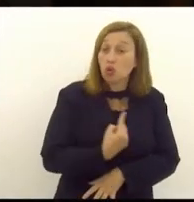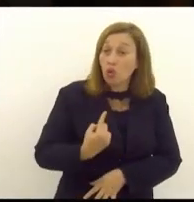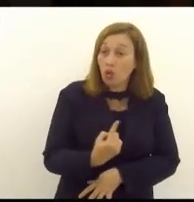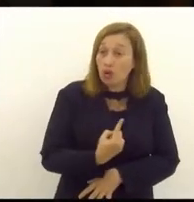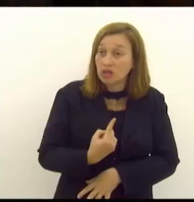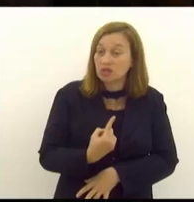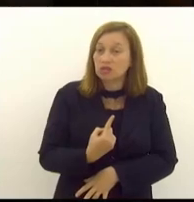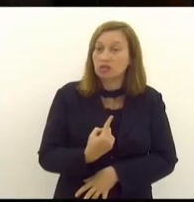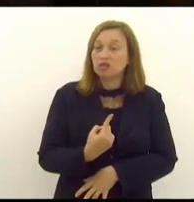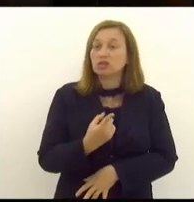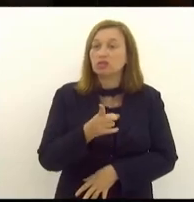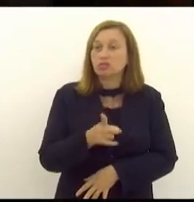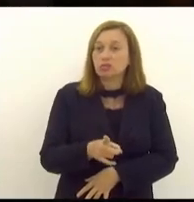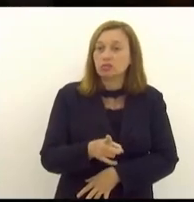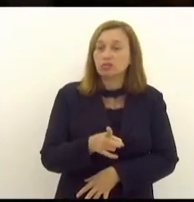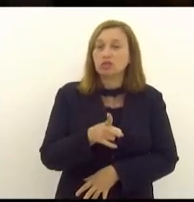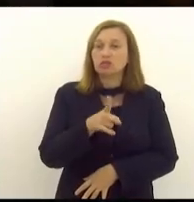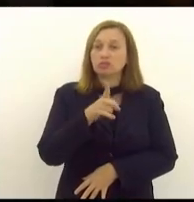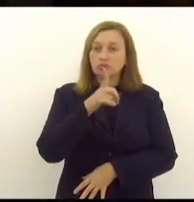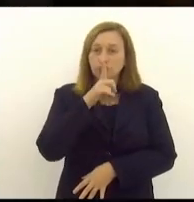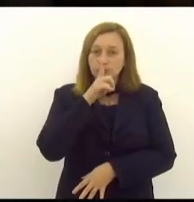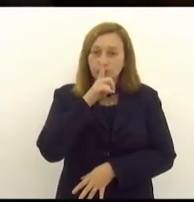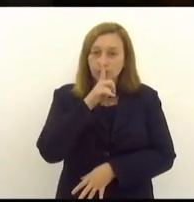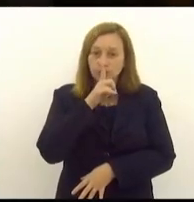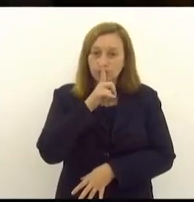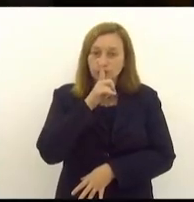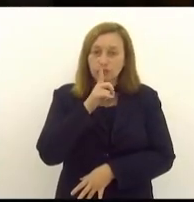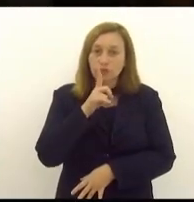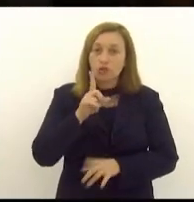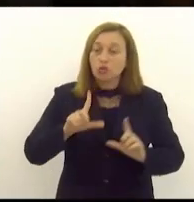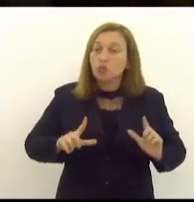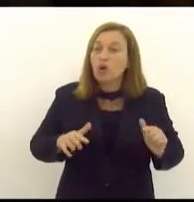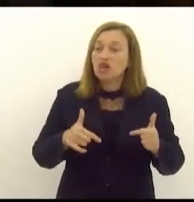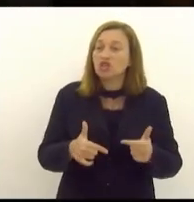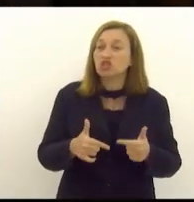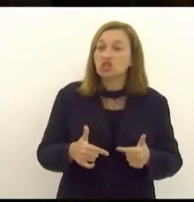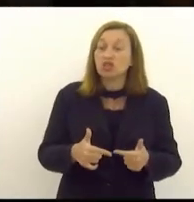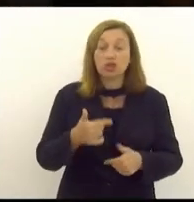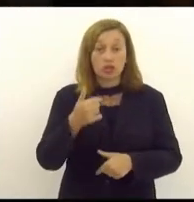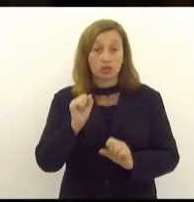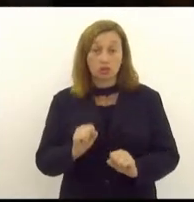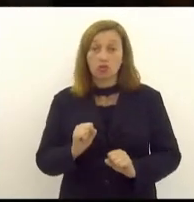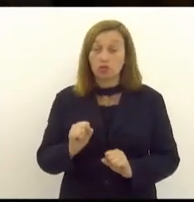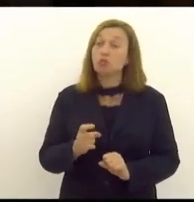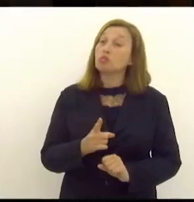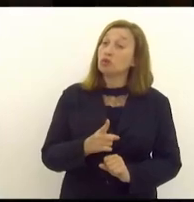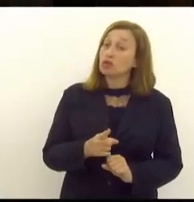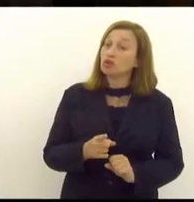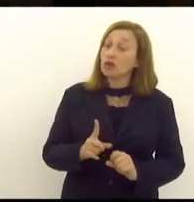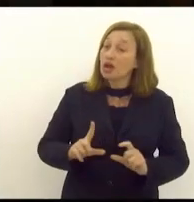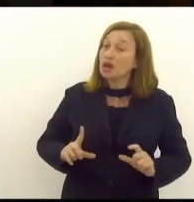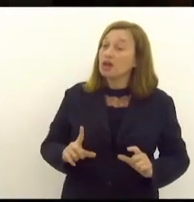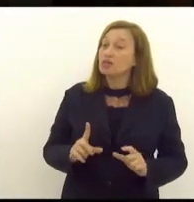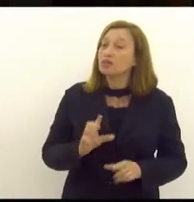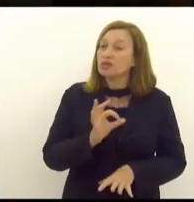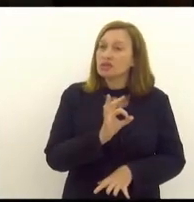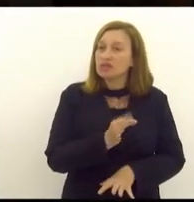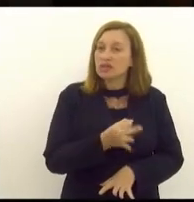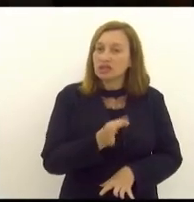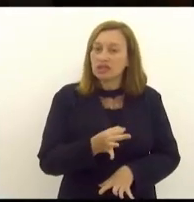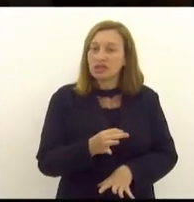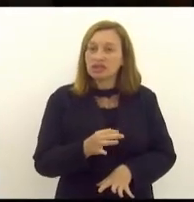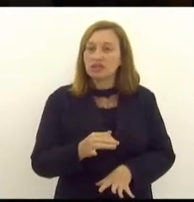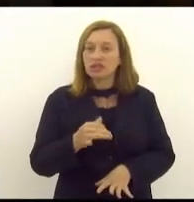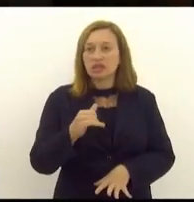negligenciando que se omitindo diante de ações concretas que possam ser tomadas para garantia